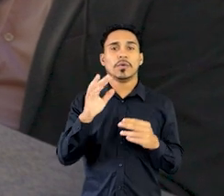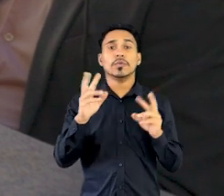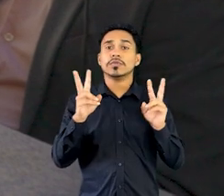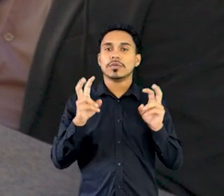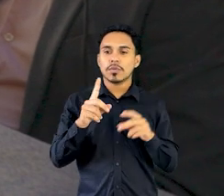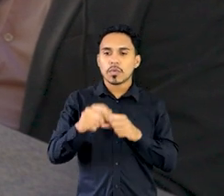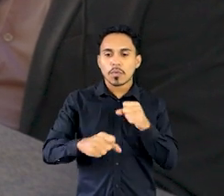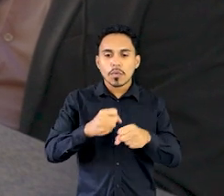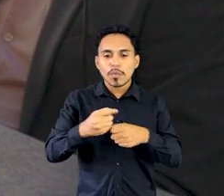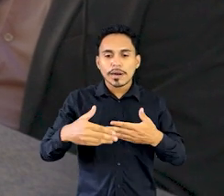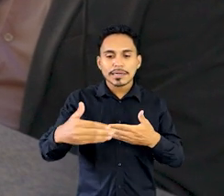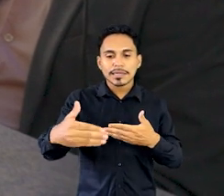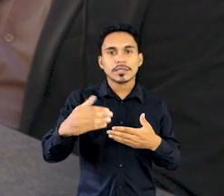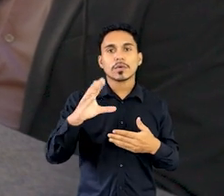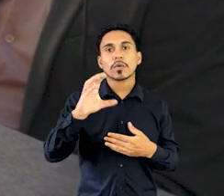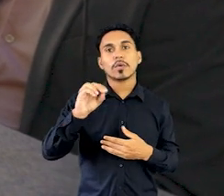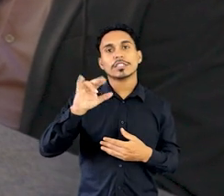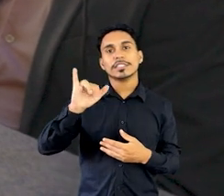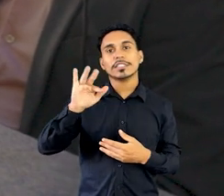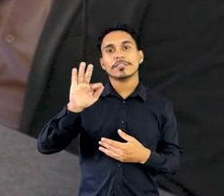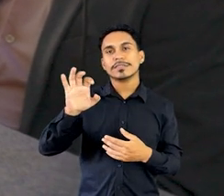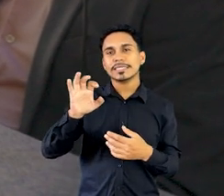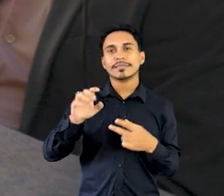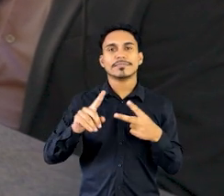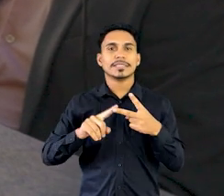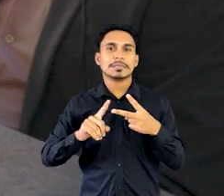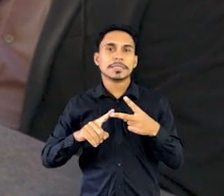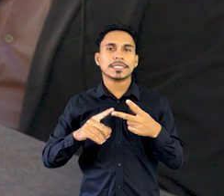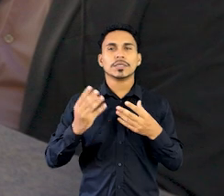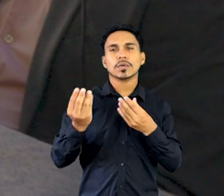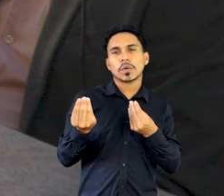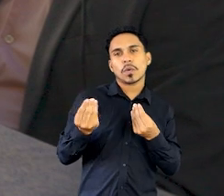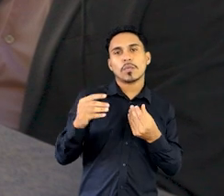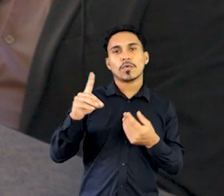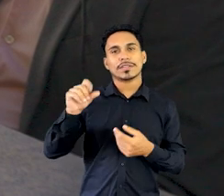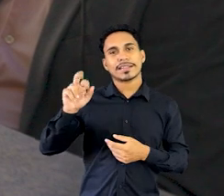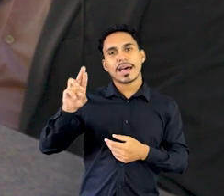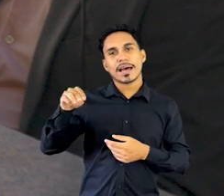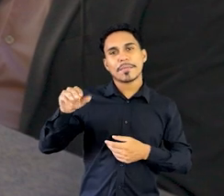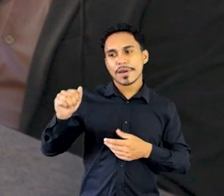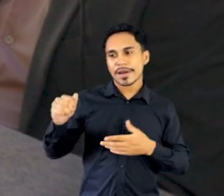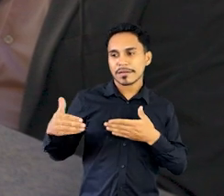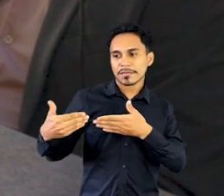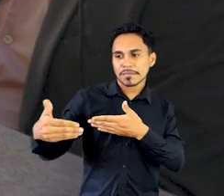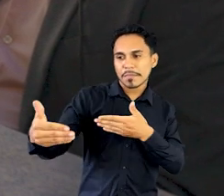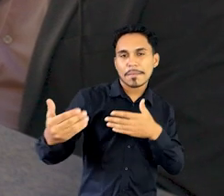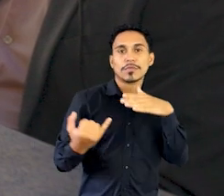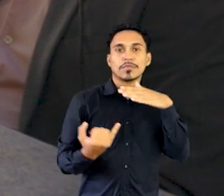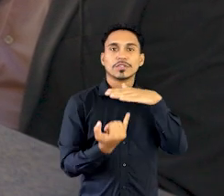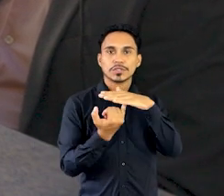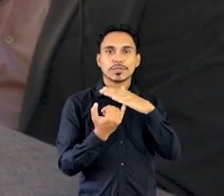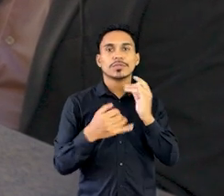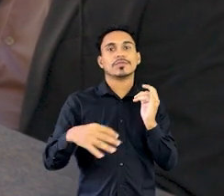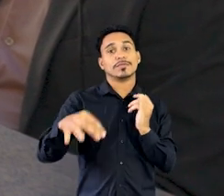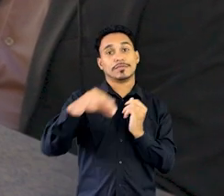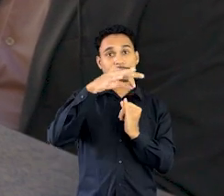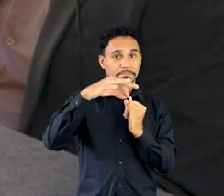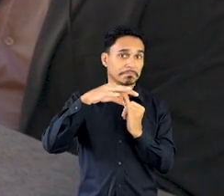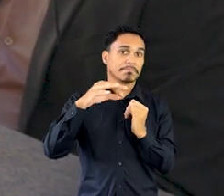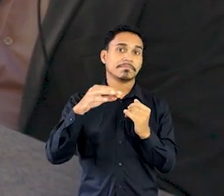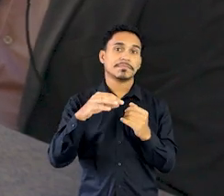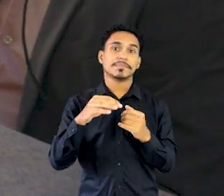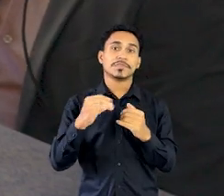em um ano qual a expectativa de conif e as leituras de Dharma pros institutos federais do Espírito